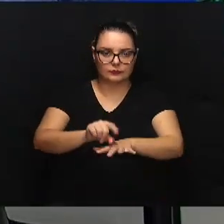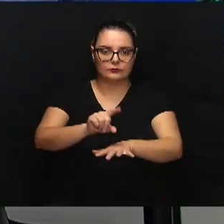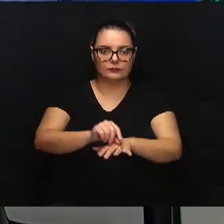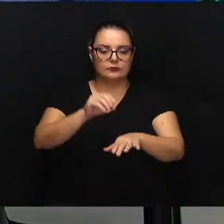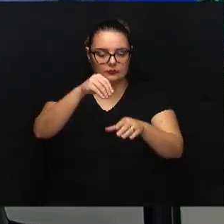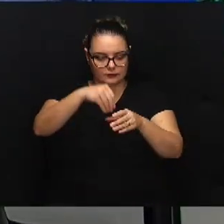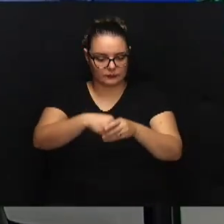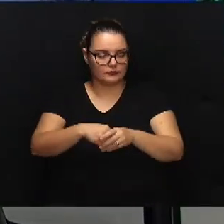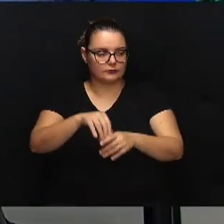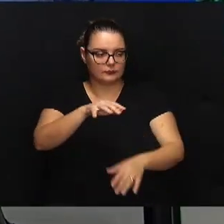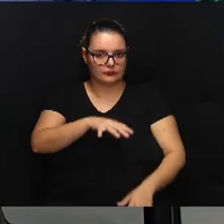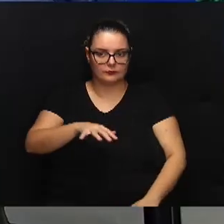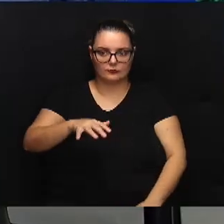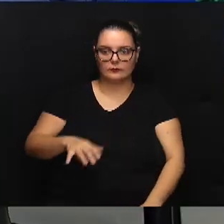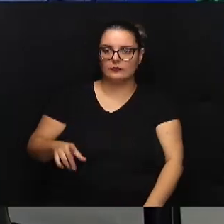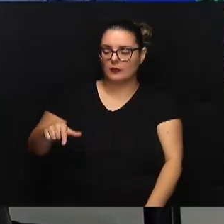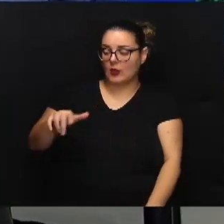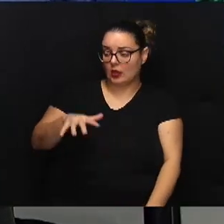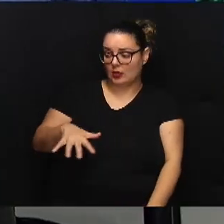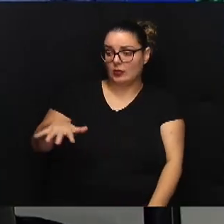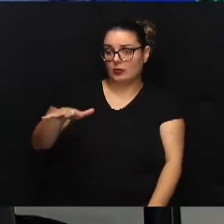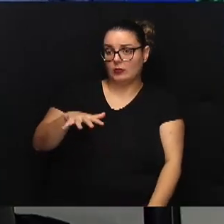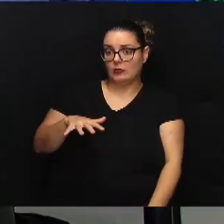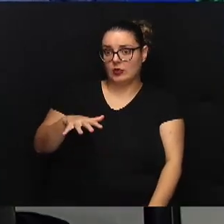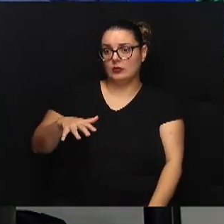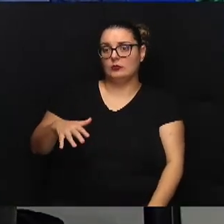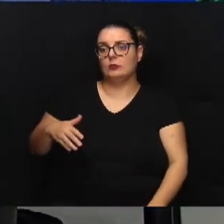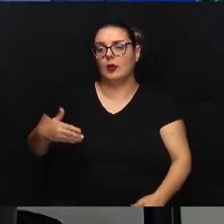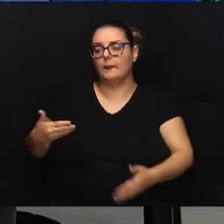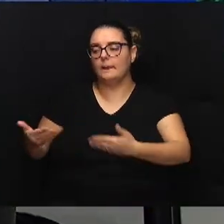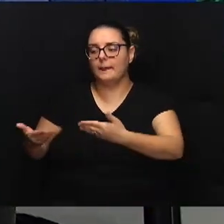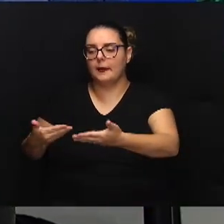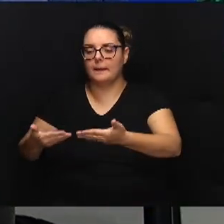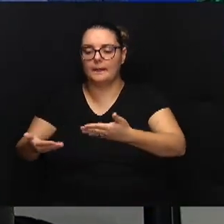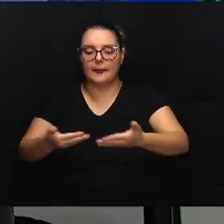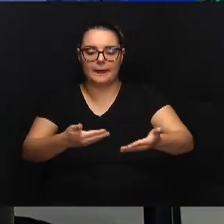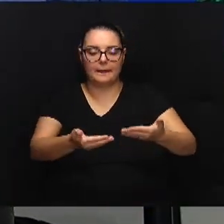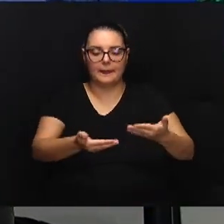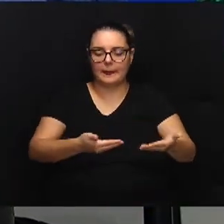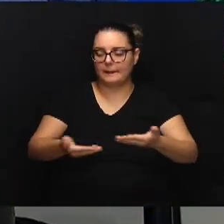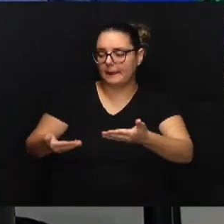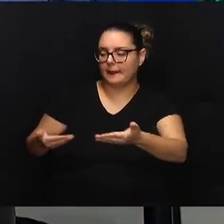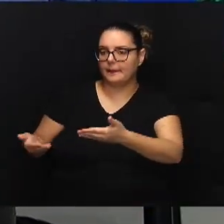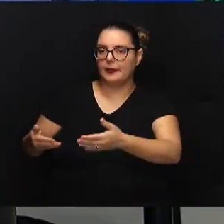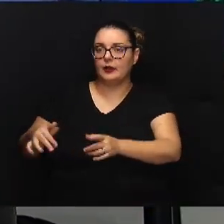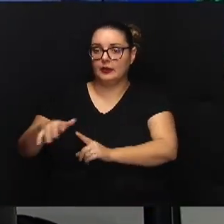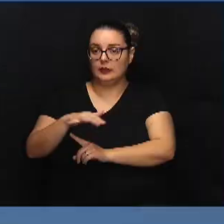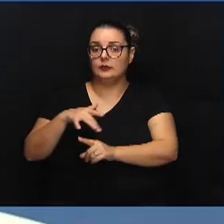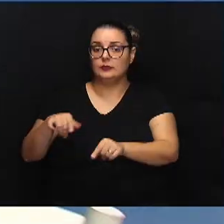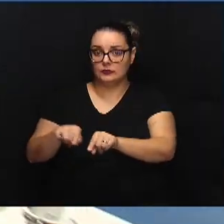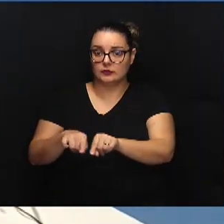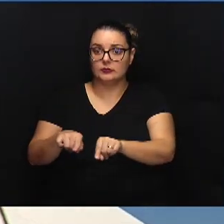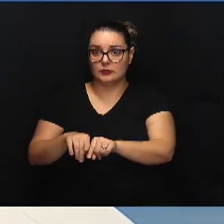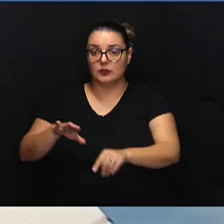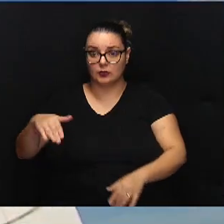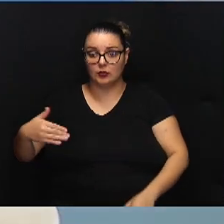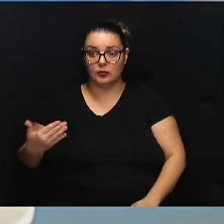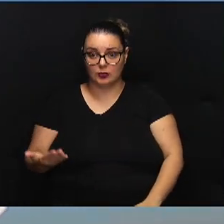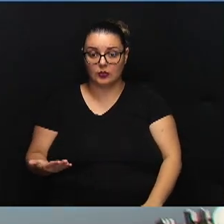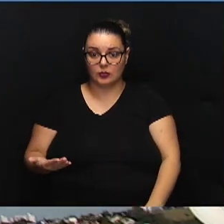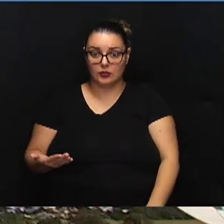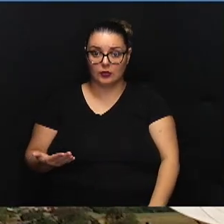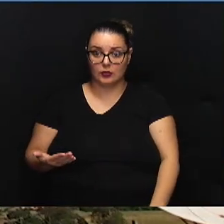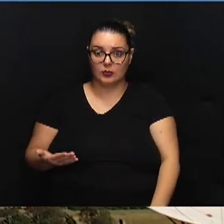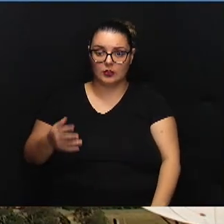dentro dessa área. É uma área que conversa bastante também, por exemplo, com o meio ambiente, né? Quando a gente